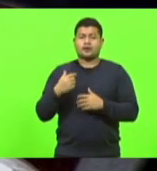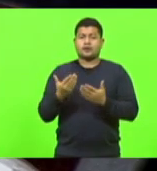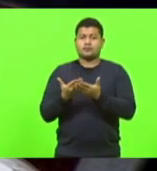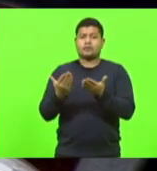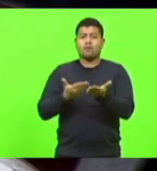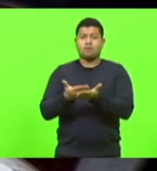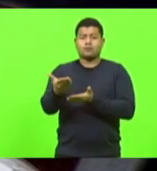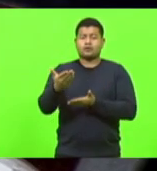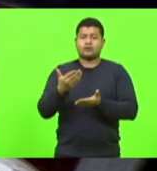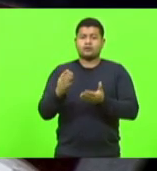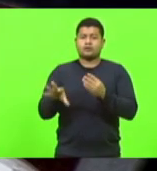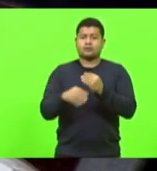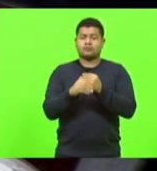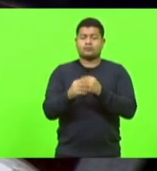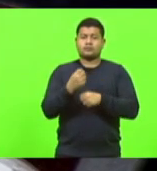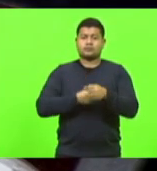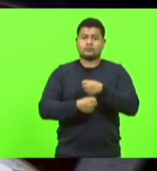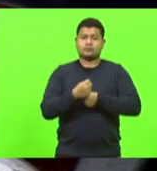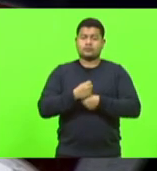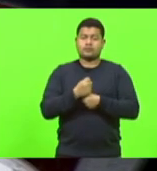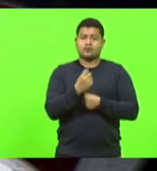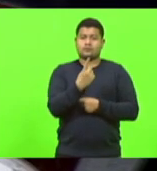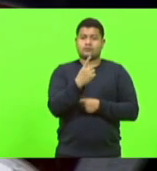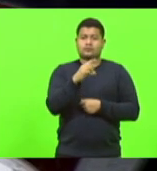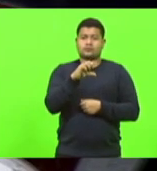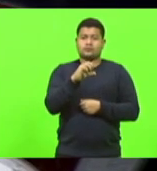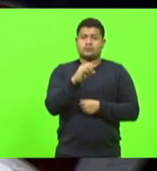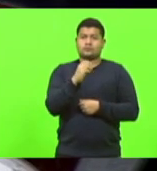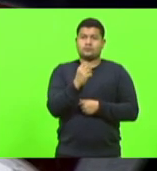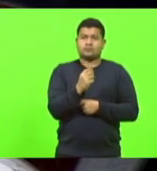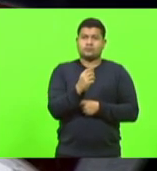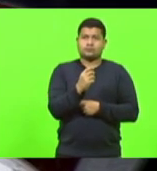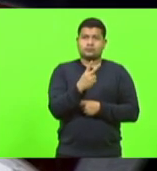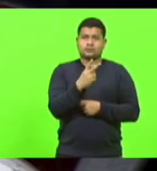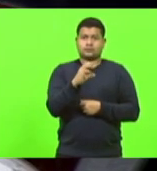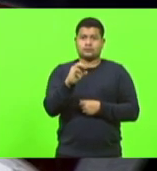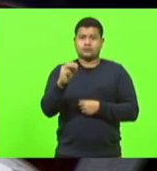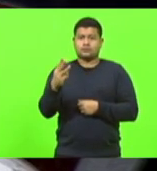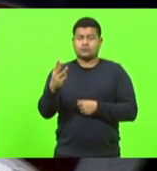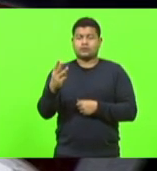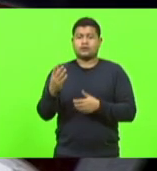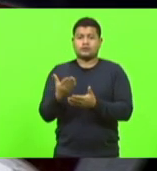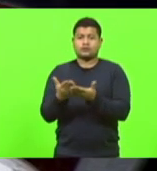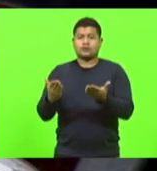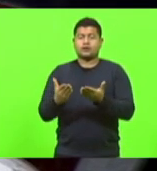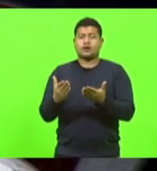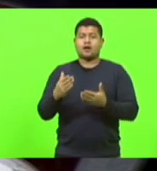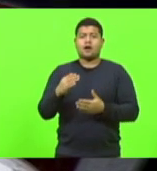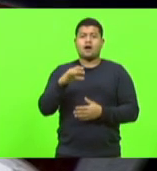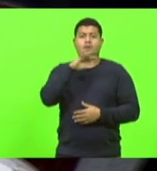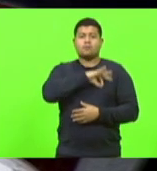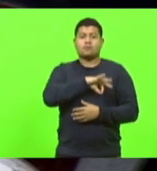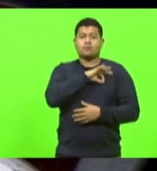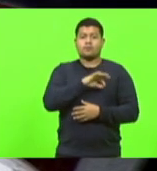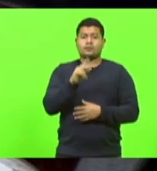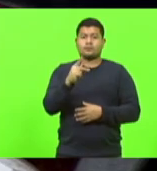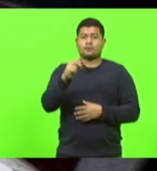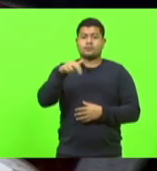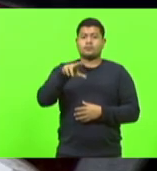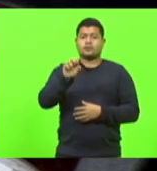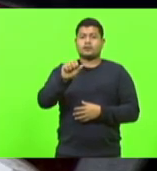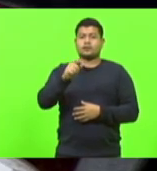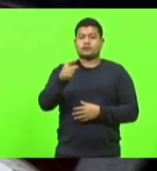nº 41/2003 os benefícios de pensão já não são mais reajustados pela paridade